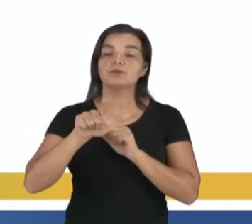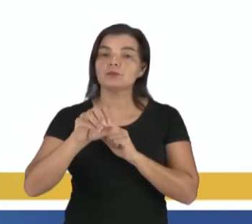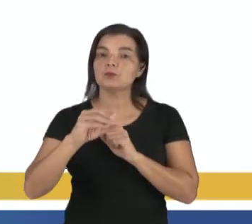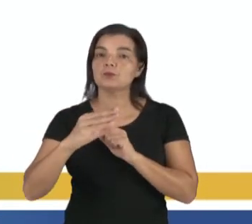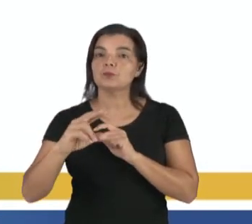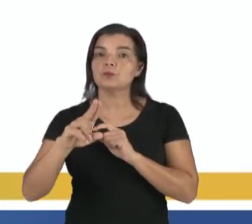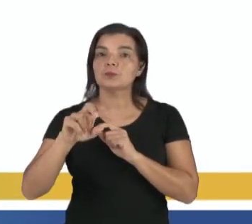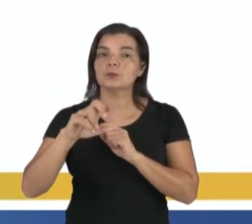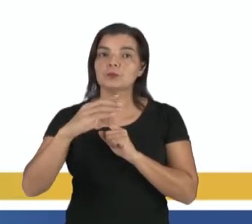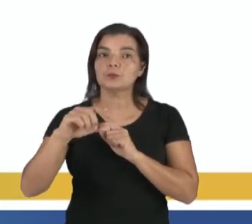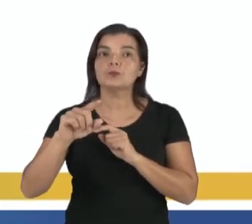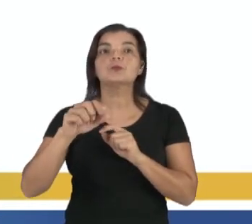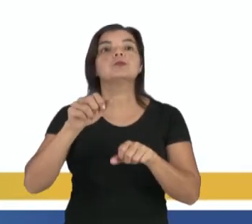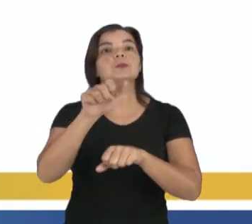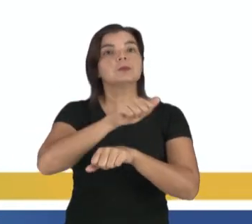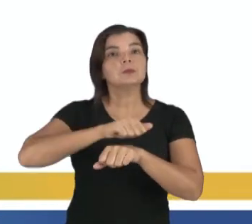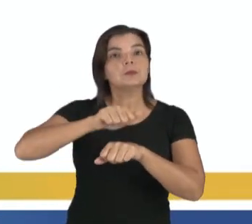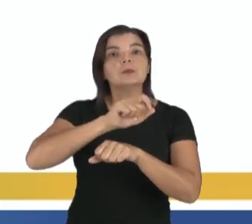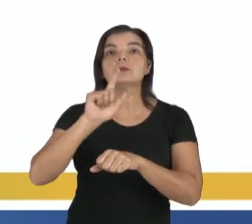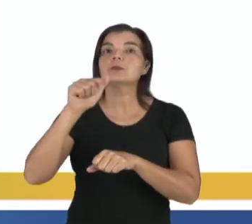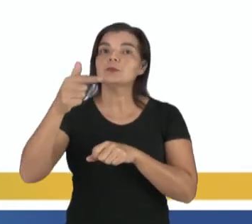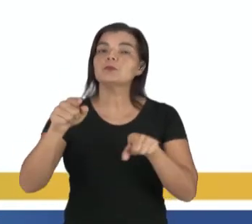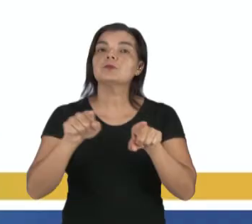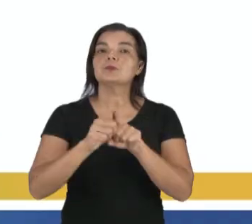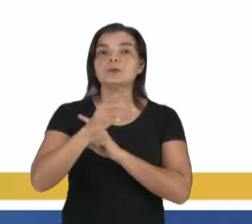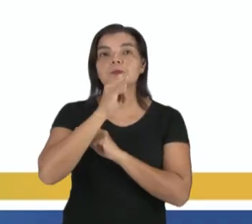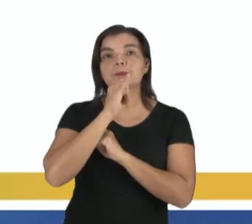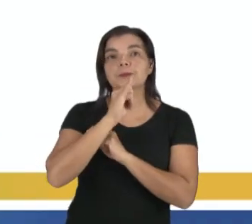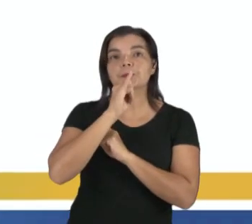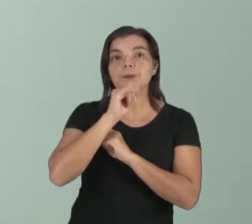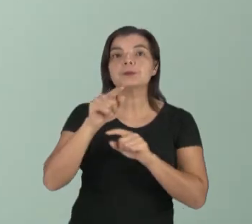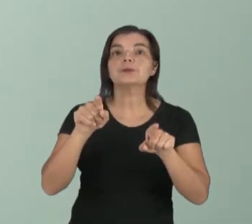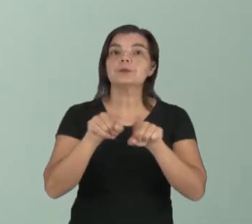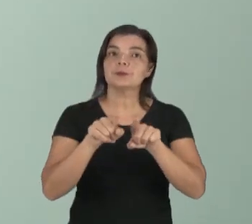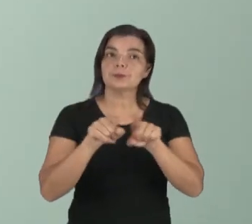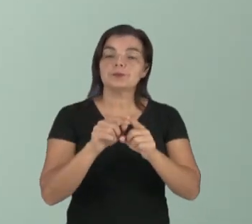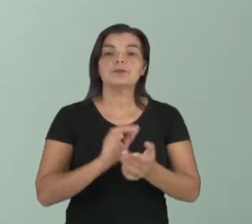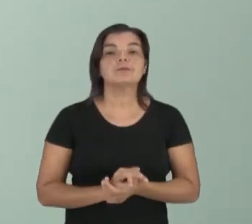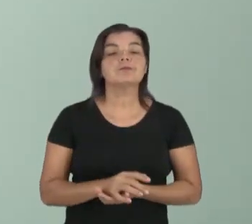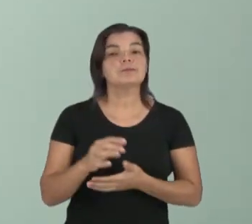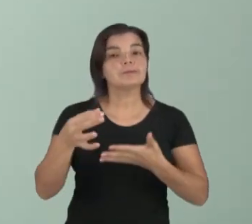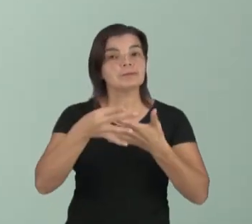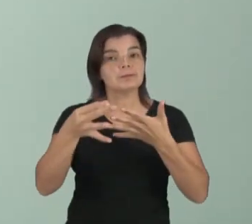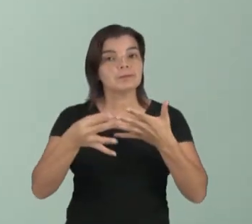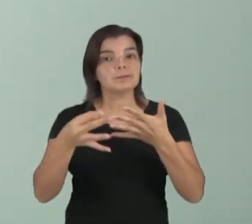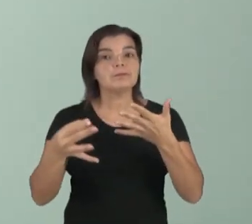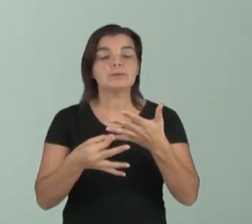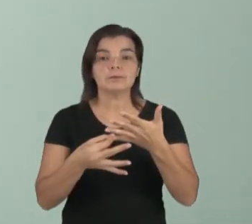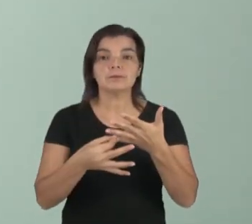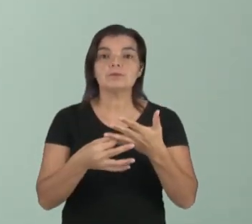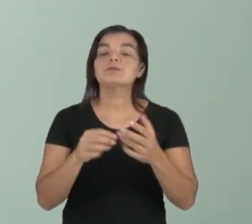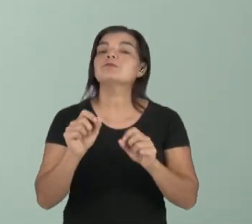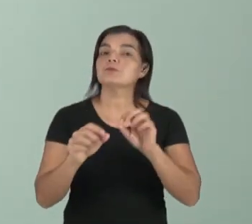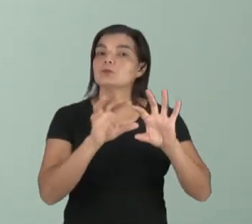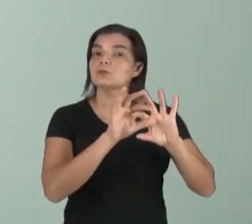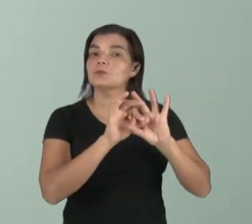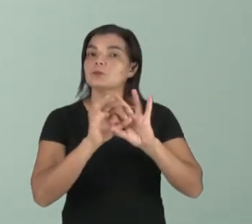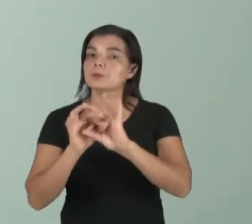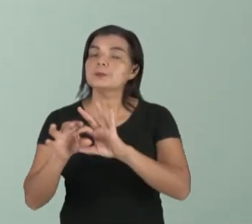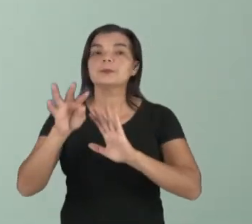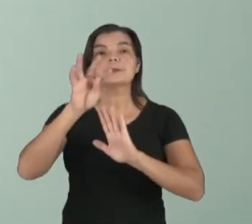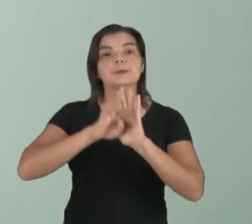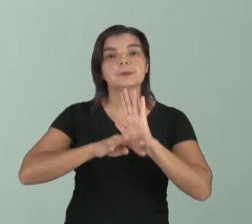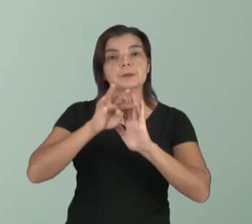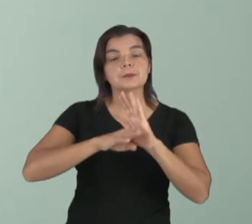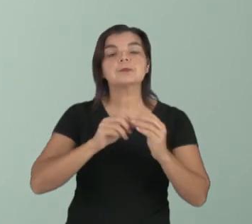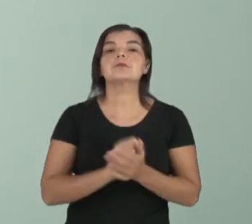adverbiais, entre outros. Esses são os conectivos, gente, eles são elementos de coesão textual. E